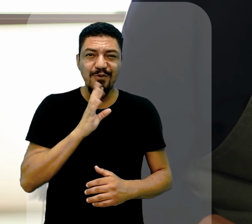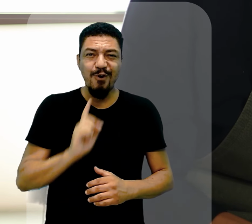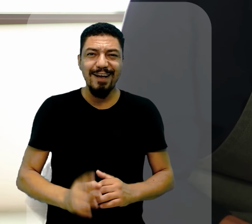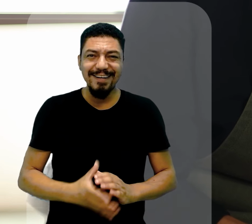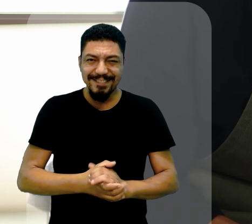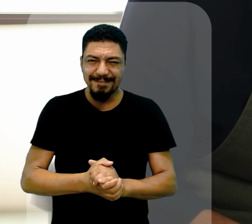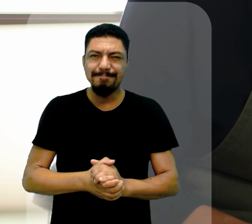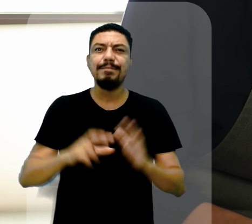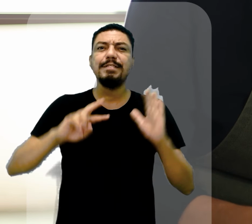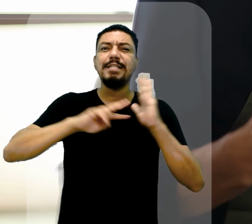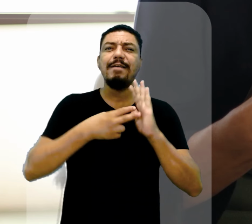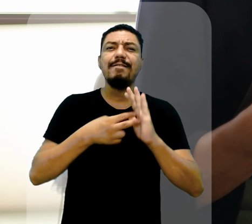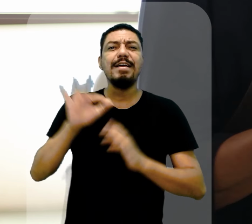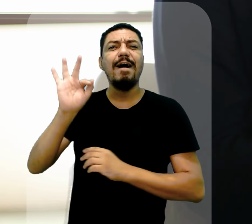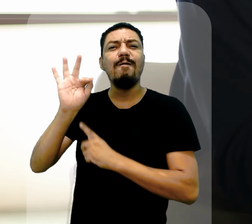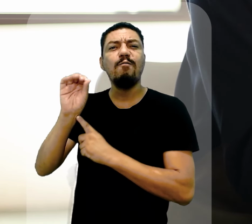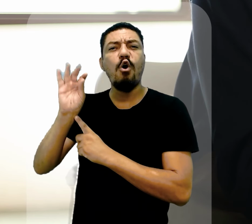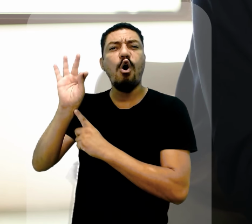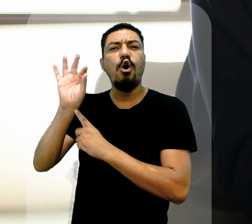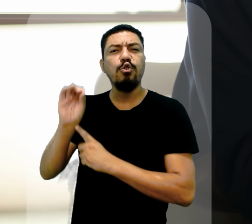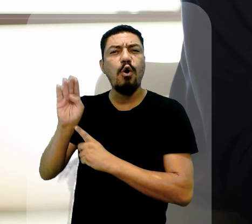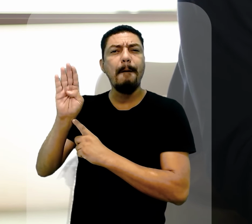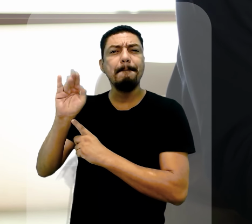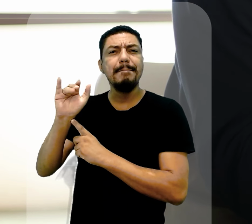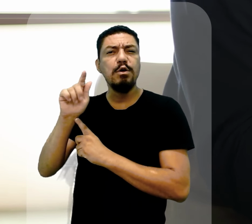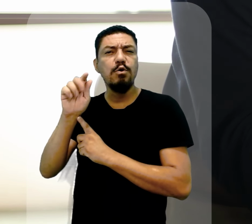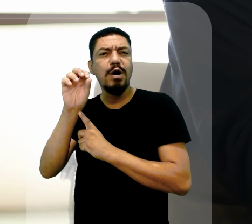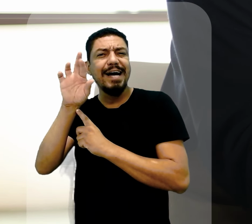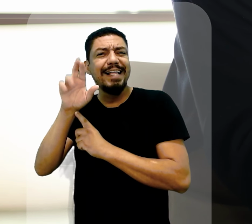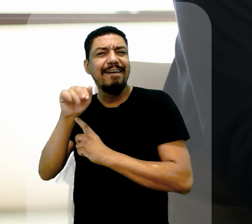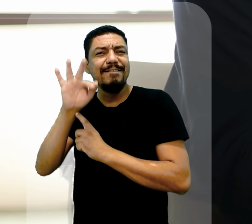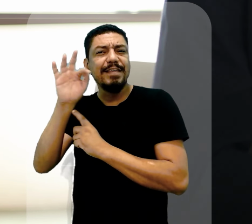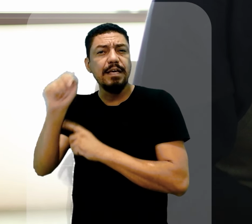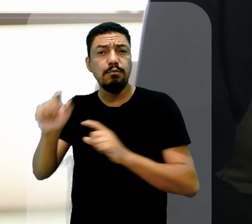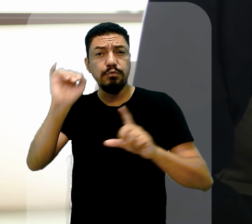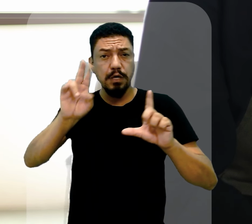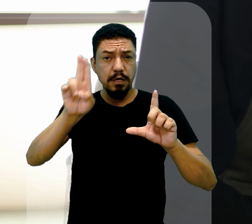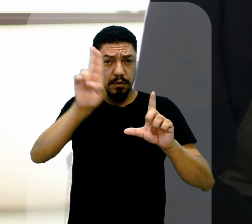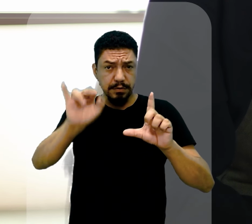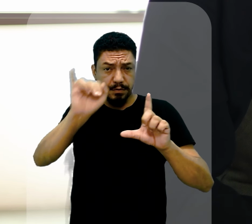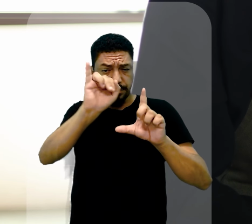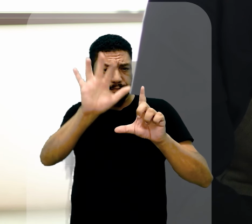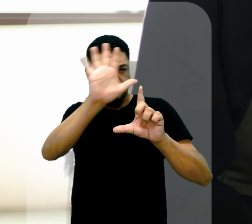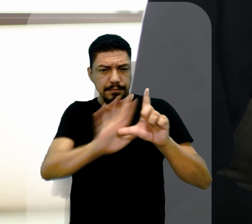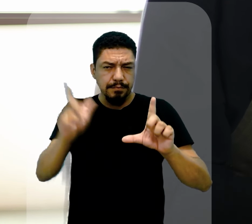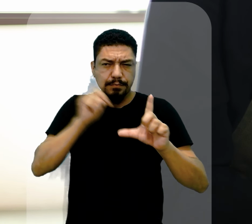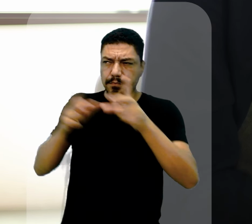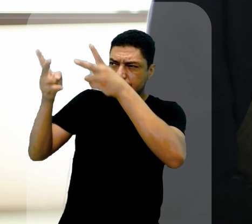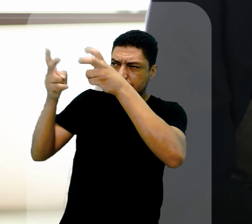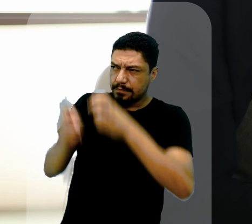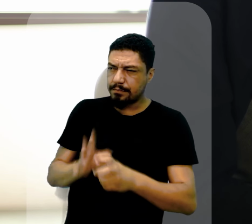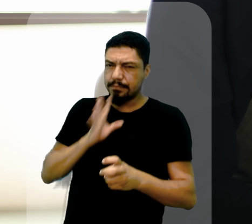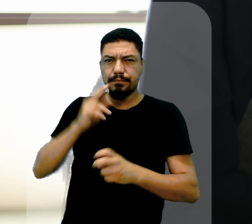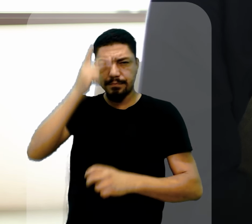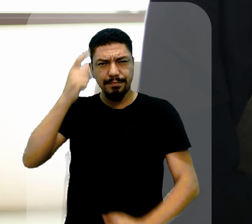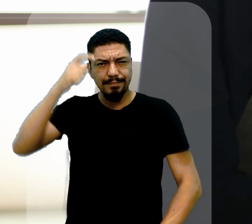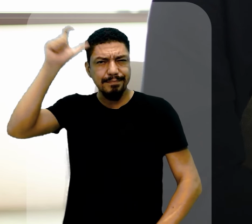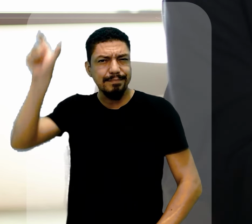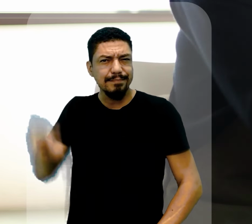é fotobiografia, não necessariamente com fotografia, mas com imagem, né? A fotografia é